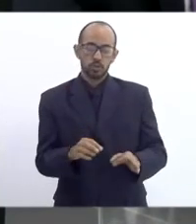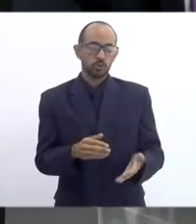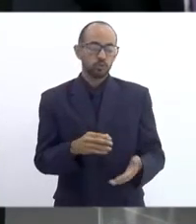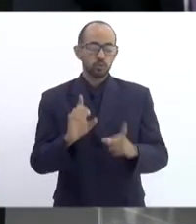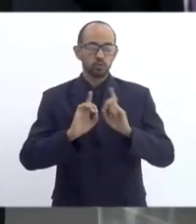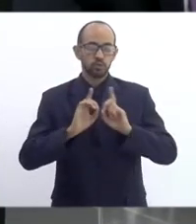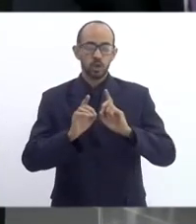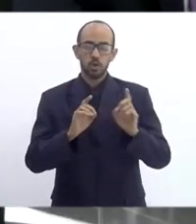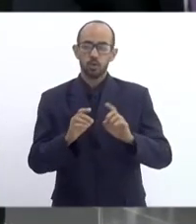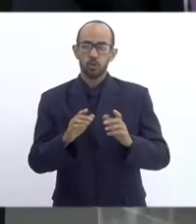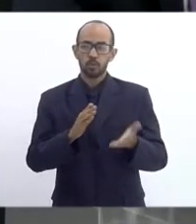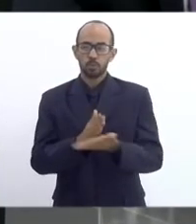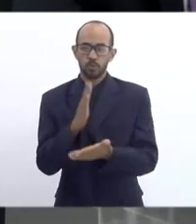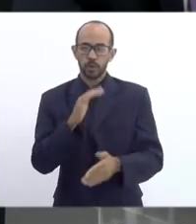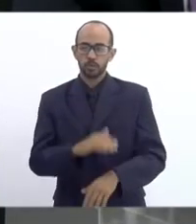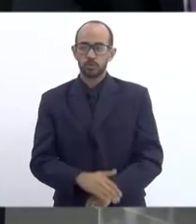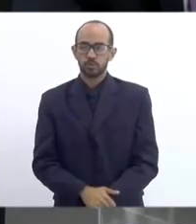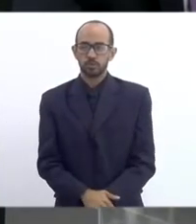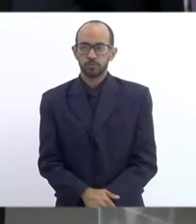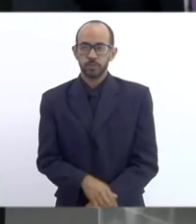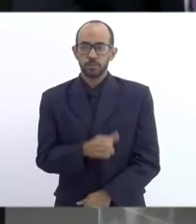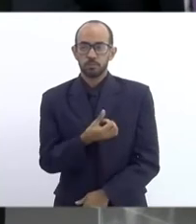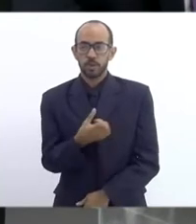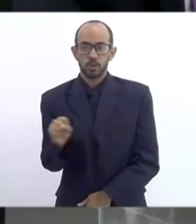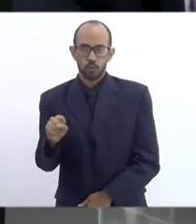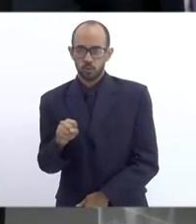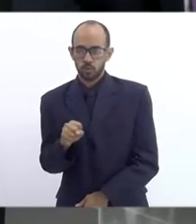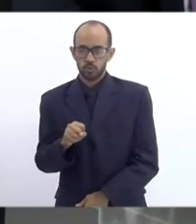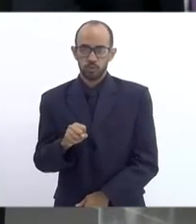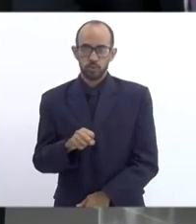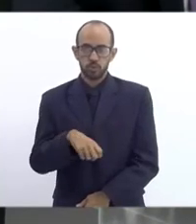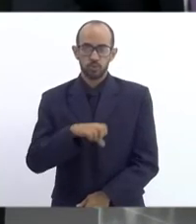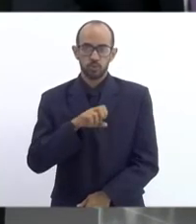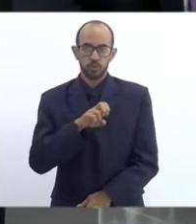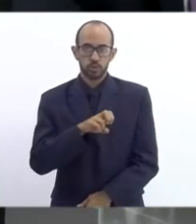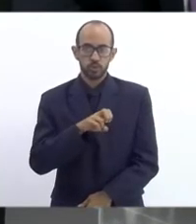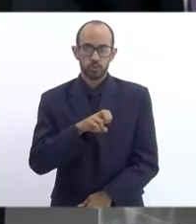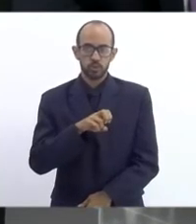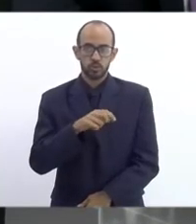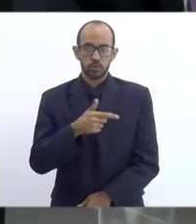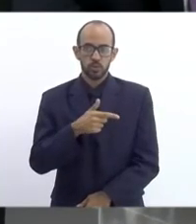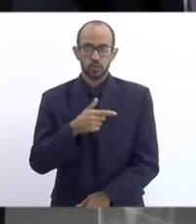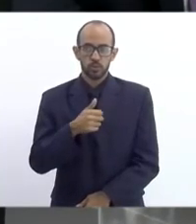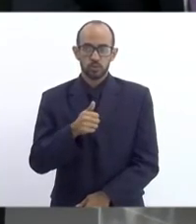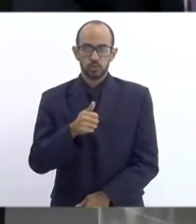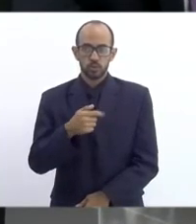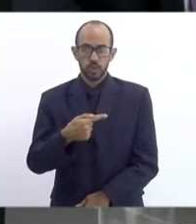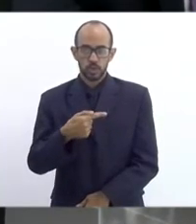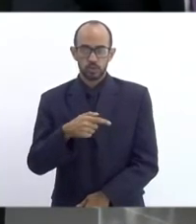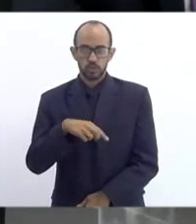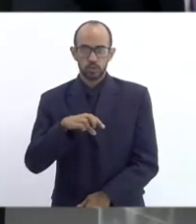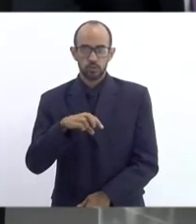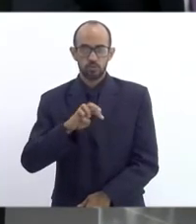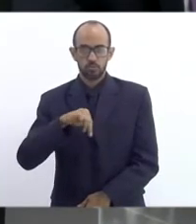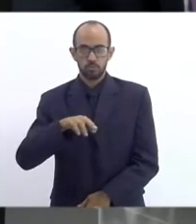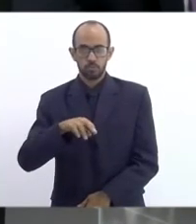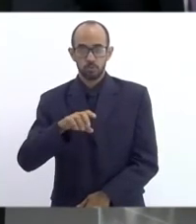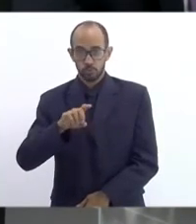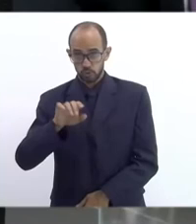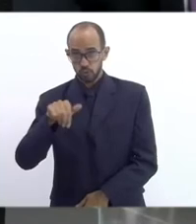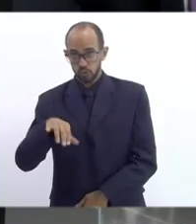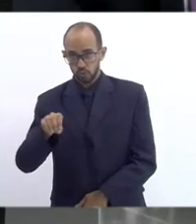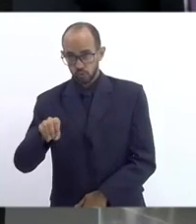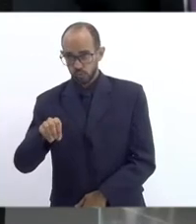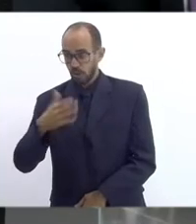aprovado. 68. Projeto de lei 5217-2021, autoria do deputado Marcelo Dino, parecer pela constitucionalidade. Vou